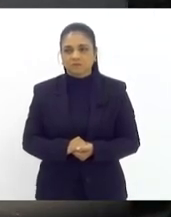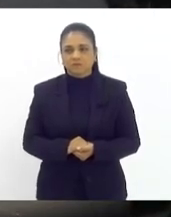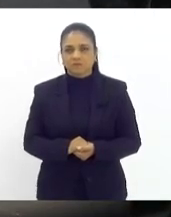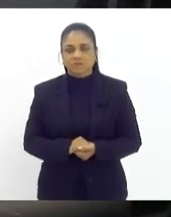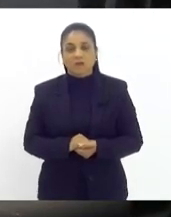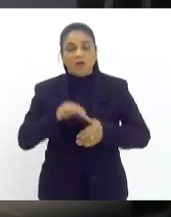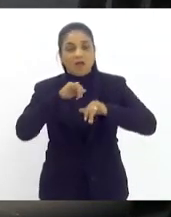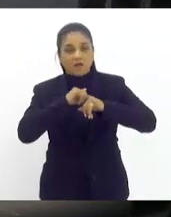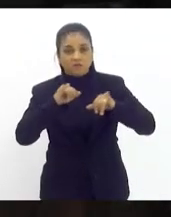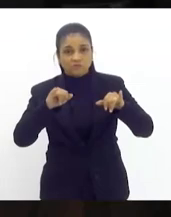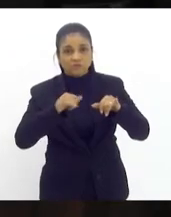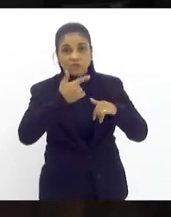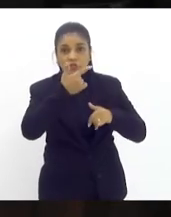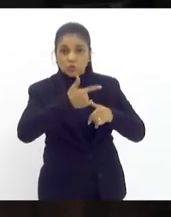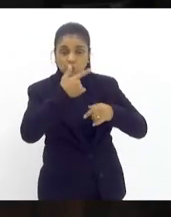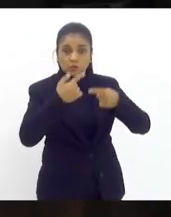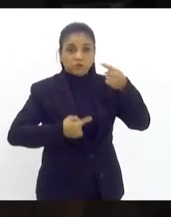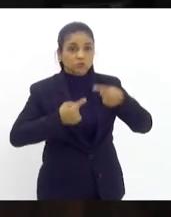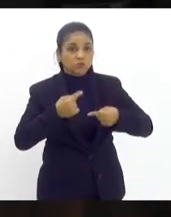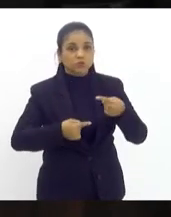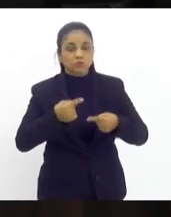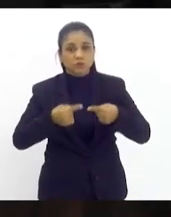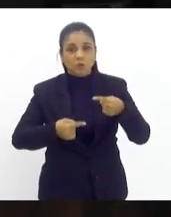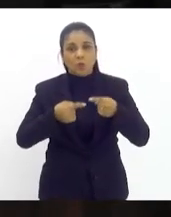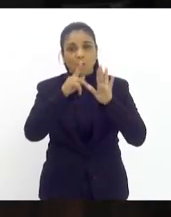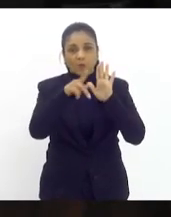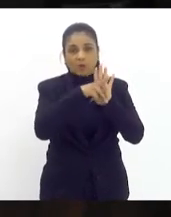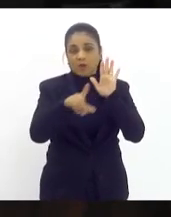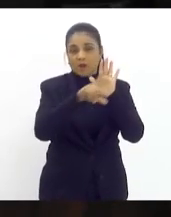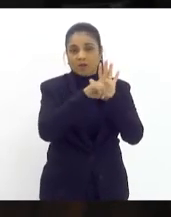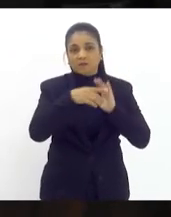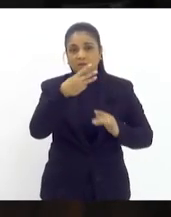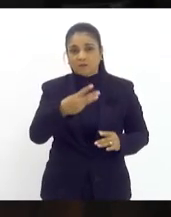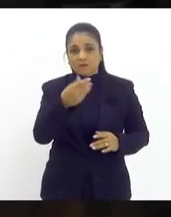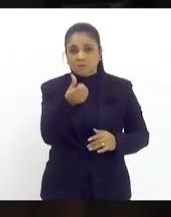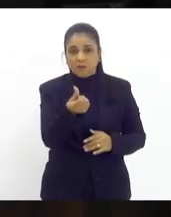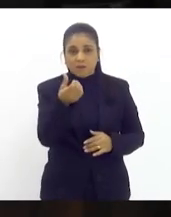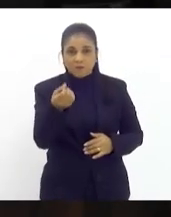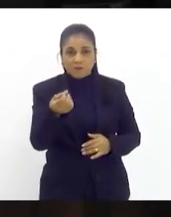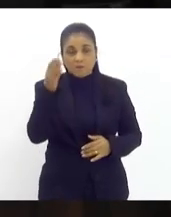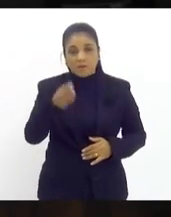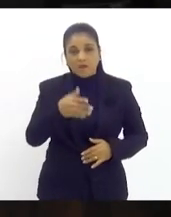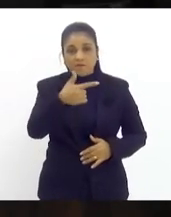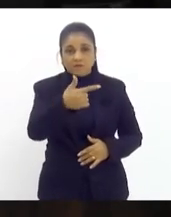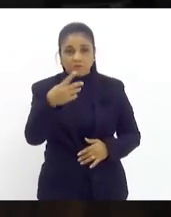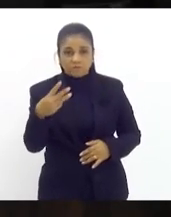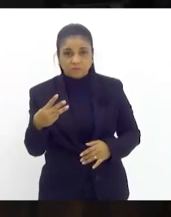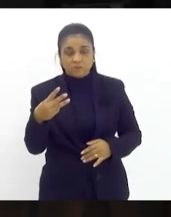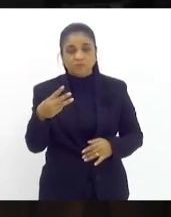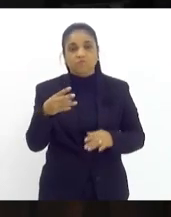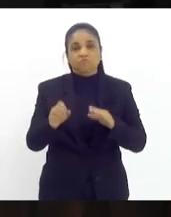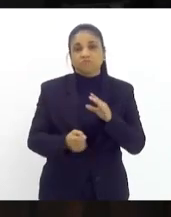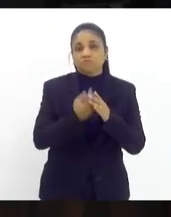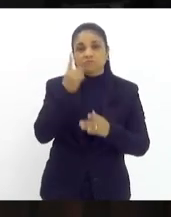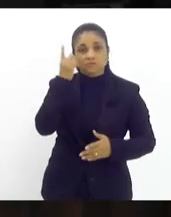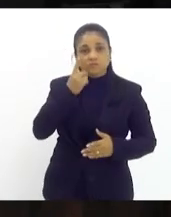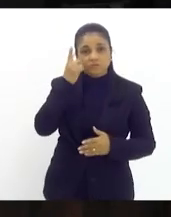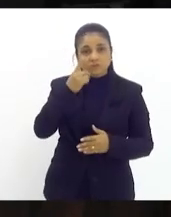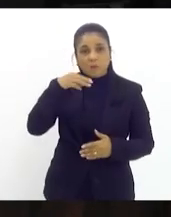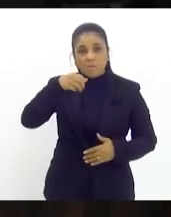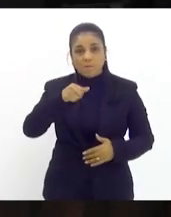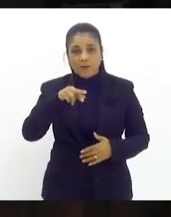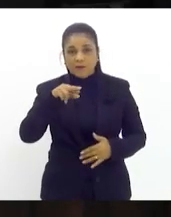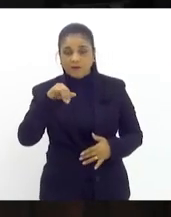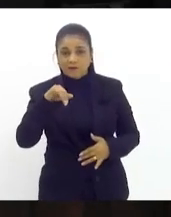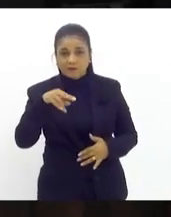anuncio em segunda discussão projeto de lei número 366 2023 de autoria da deputada Marina